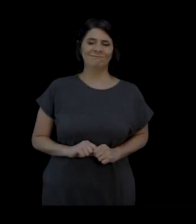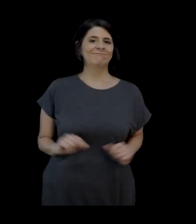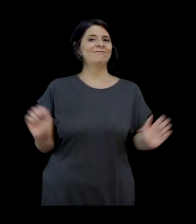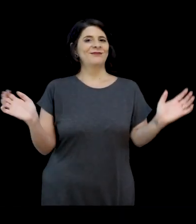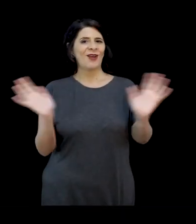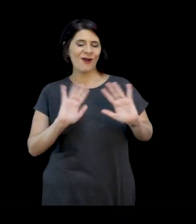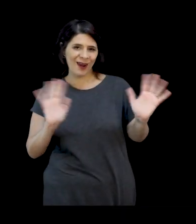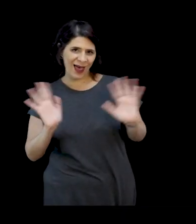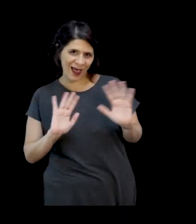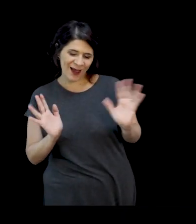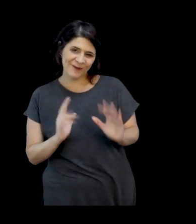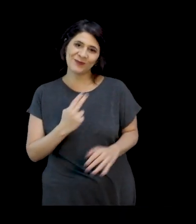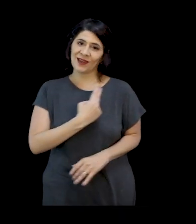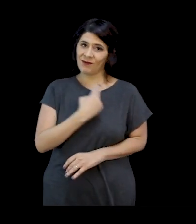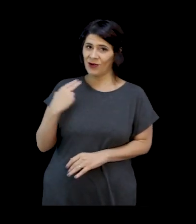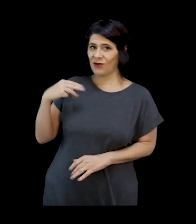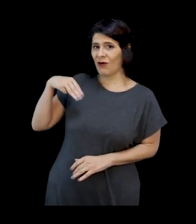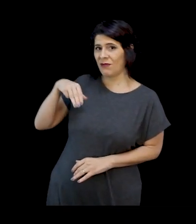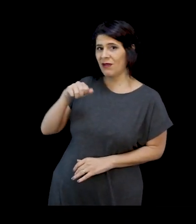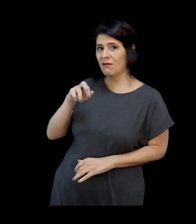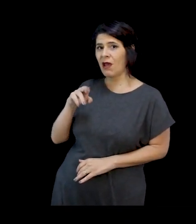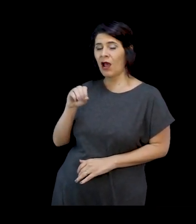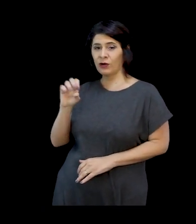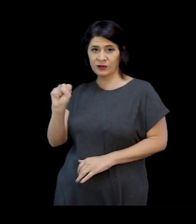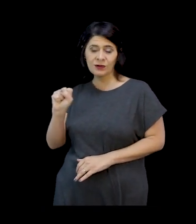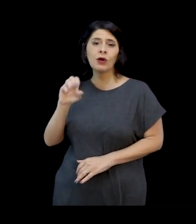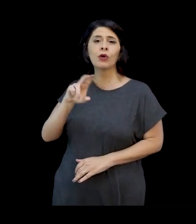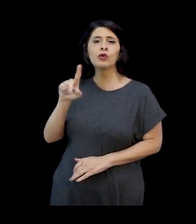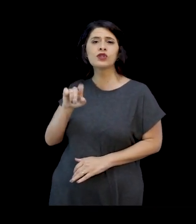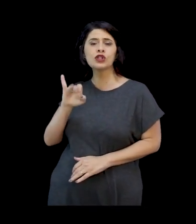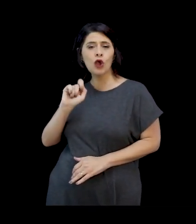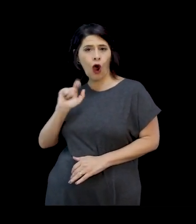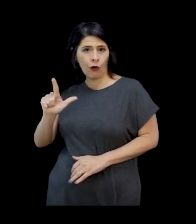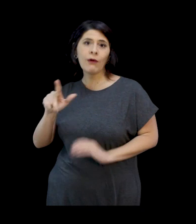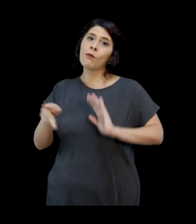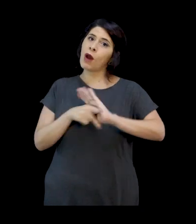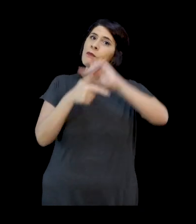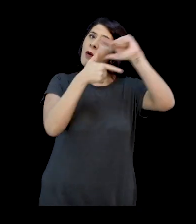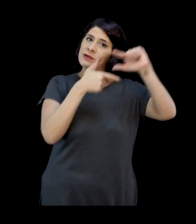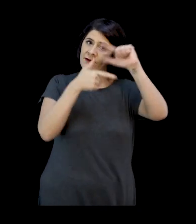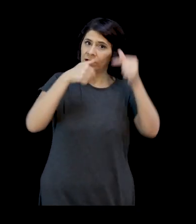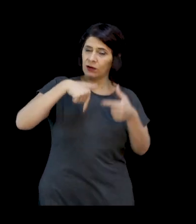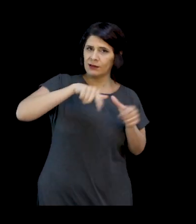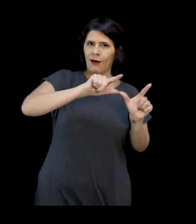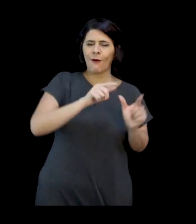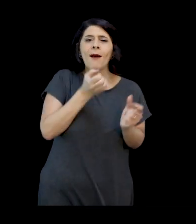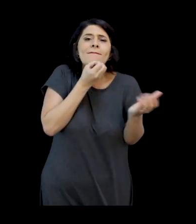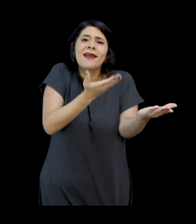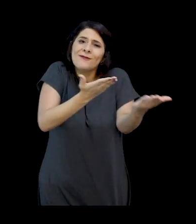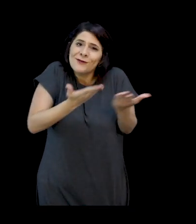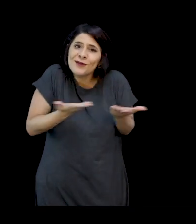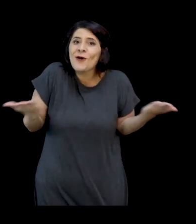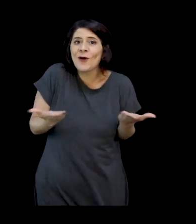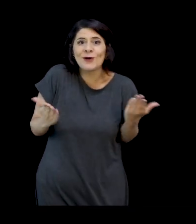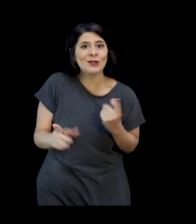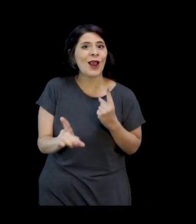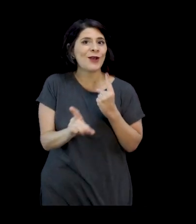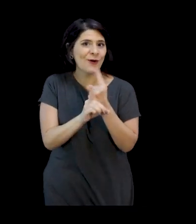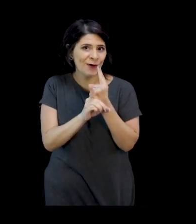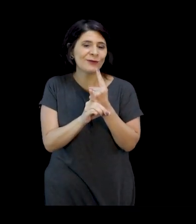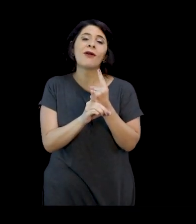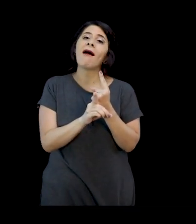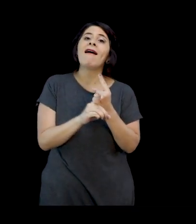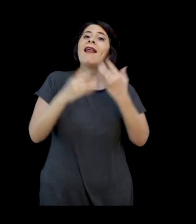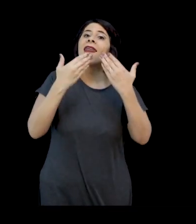Olá a todos, eu sou Marcos Cusiol, do Observatório Itaú Cultural. Sejam todos bem-vindos para esse encontro de lançamento da mais